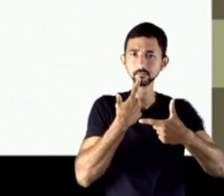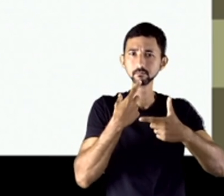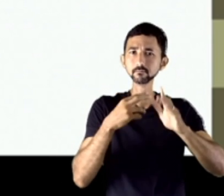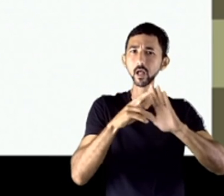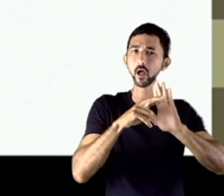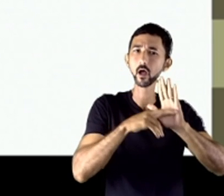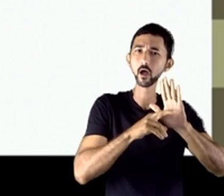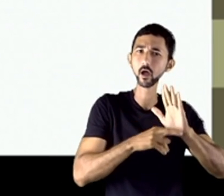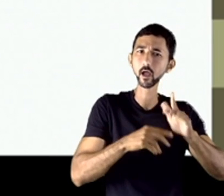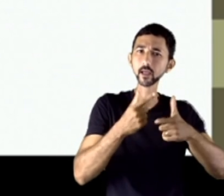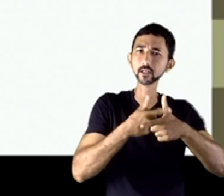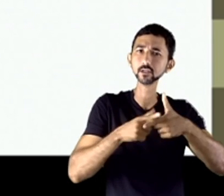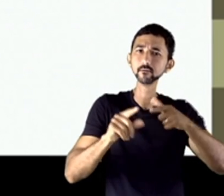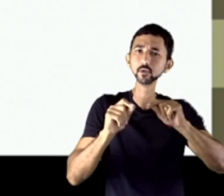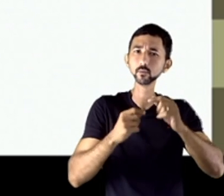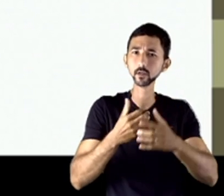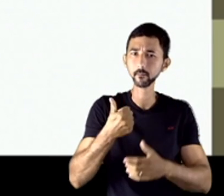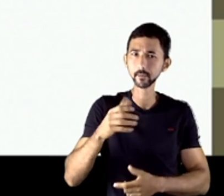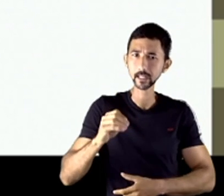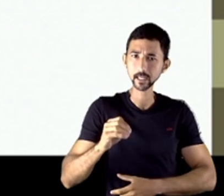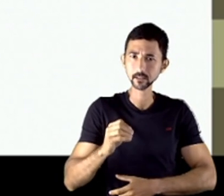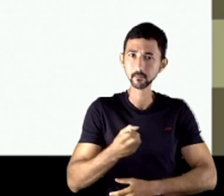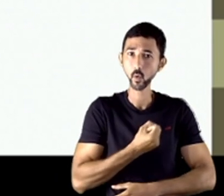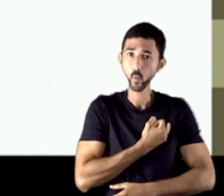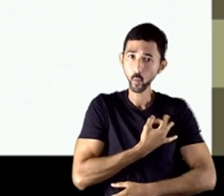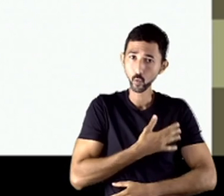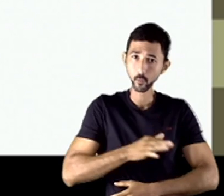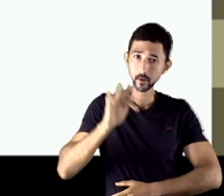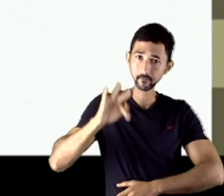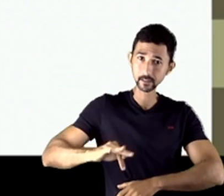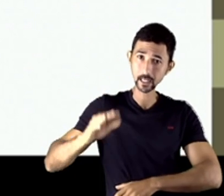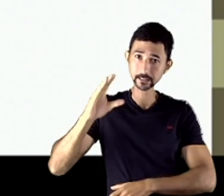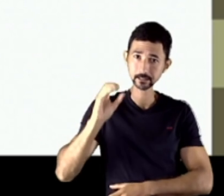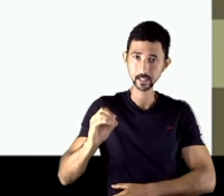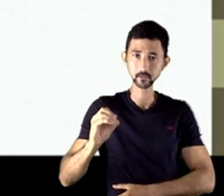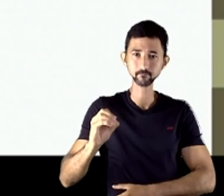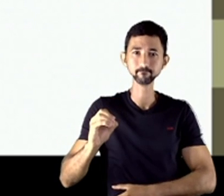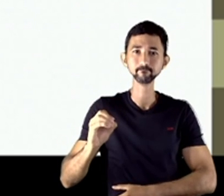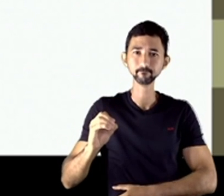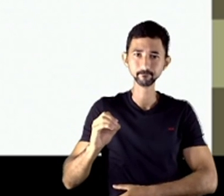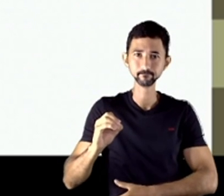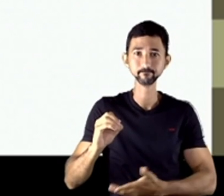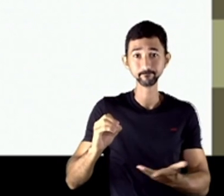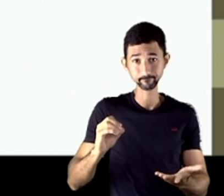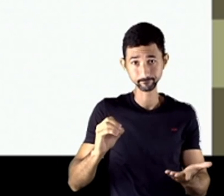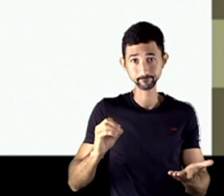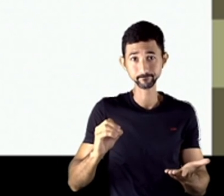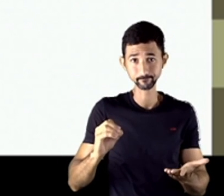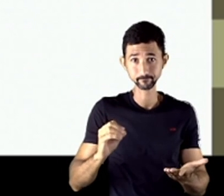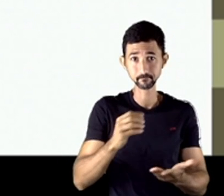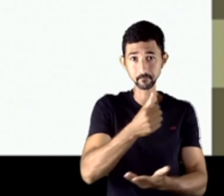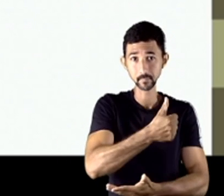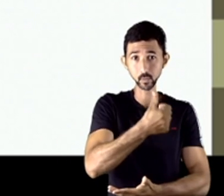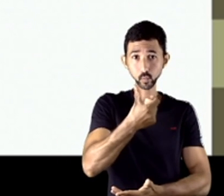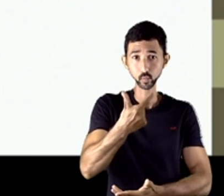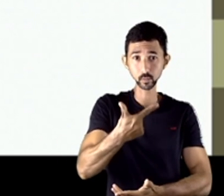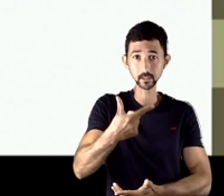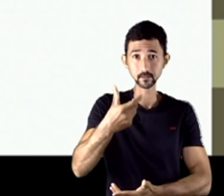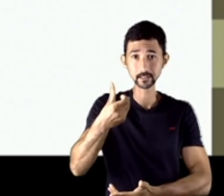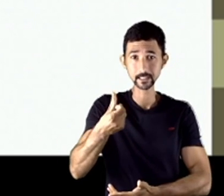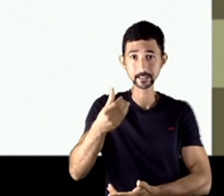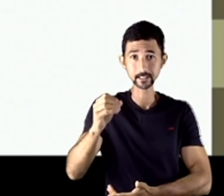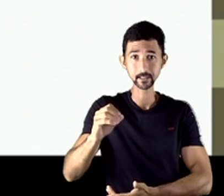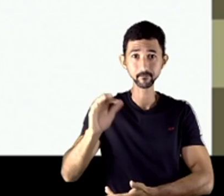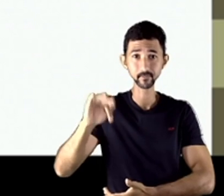critério de divisibilidade por 10? É que o número termine em zero. E justamente 1260 termina em